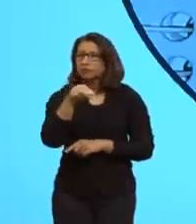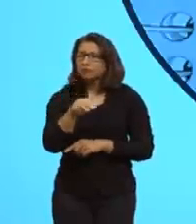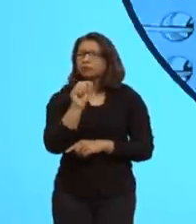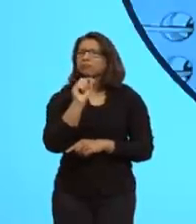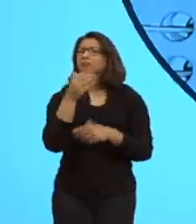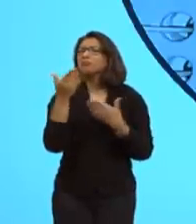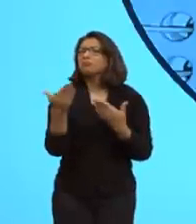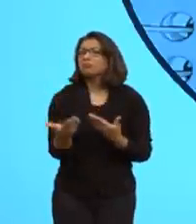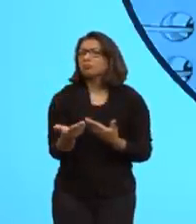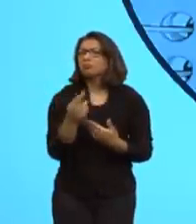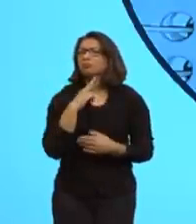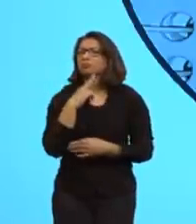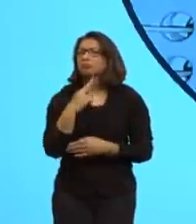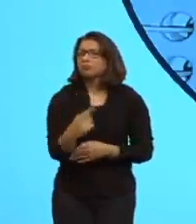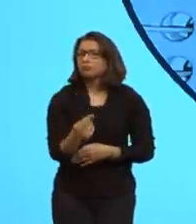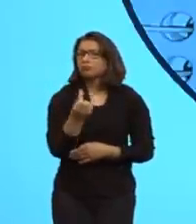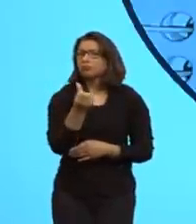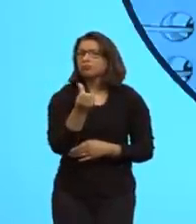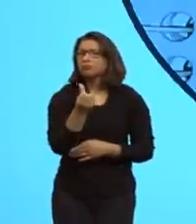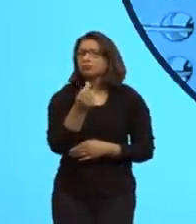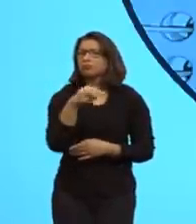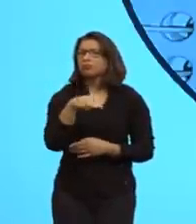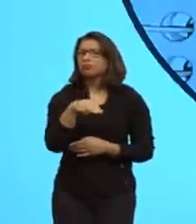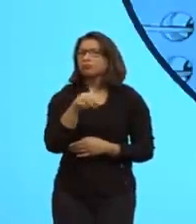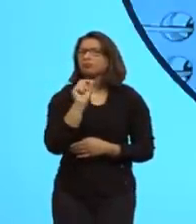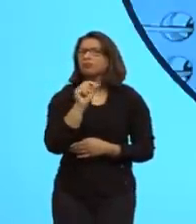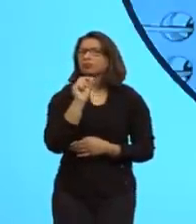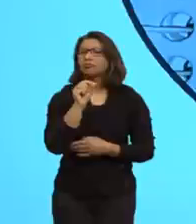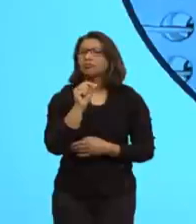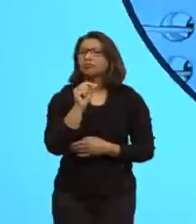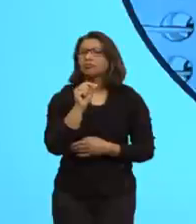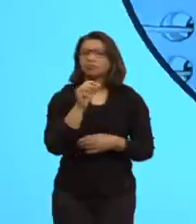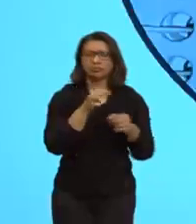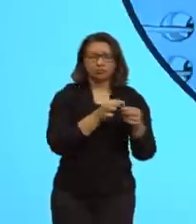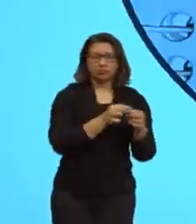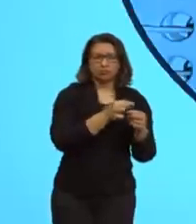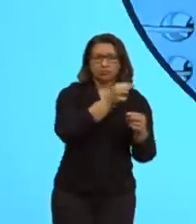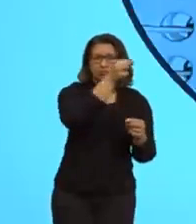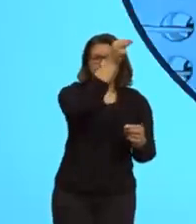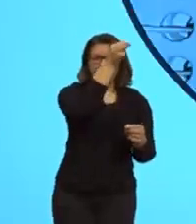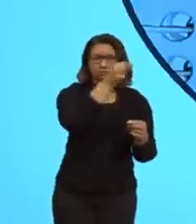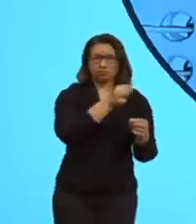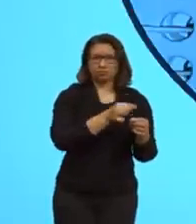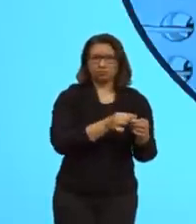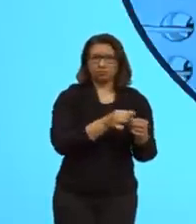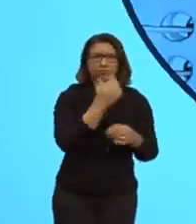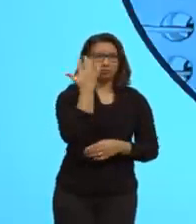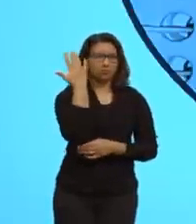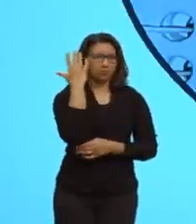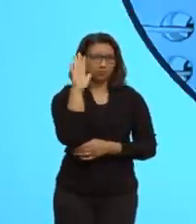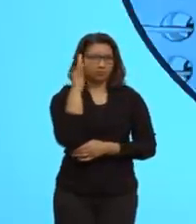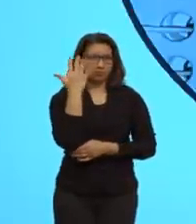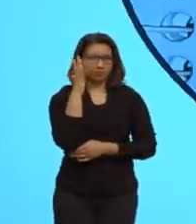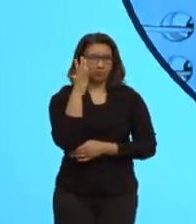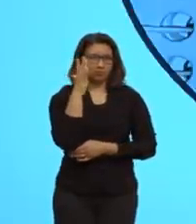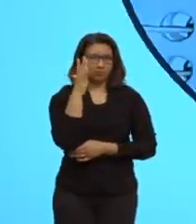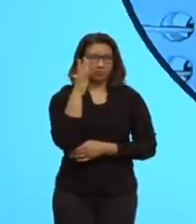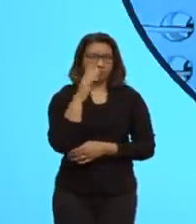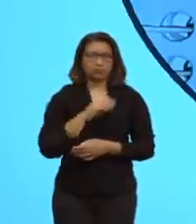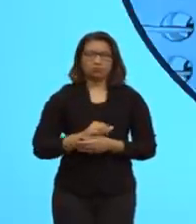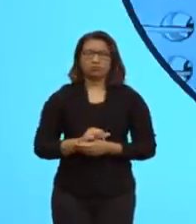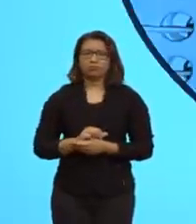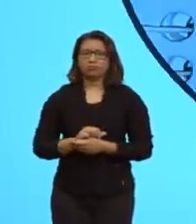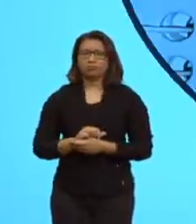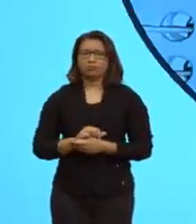que eu encontrei? 6 metros é o comprimento, a altura desta árvore, certo?